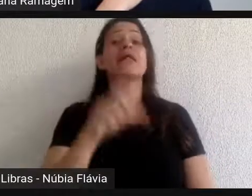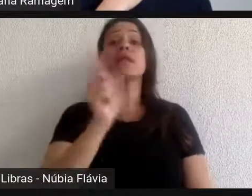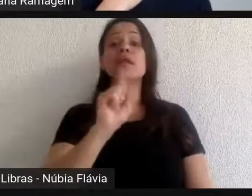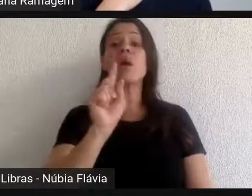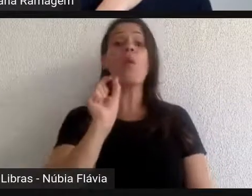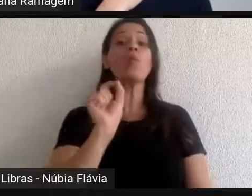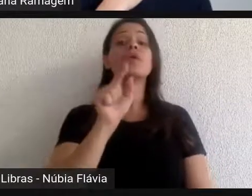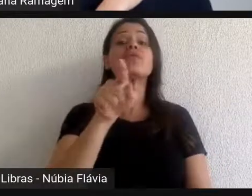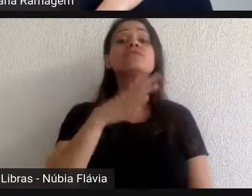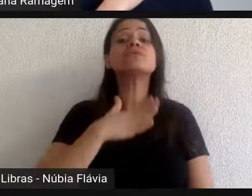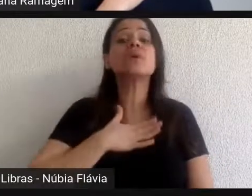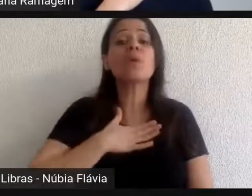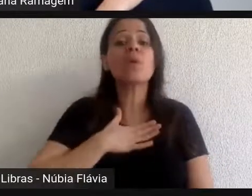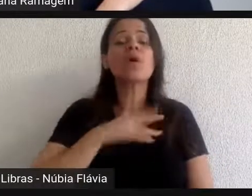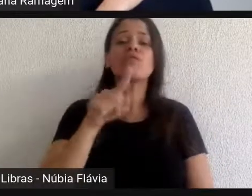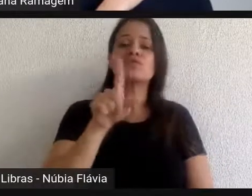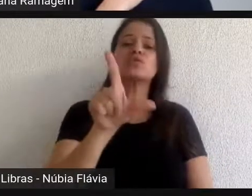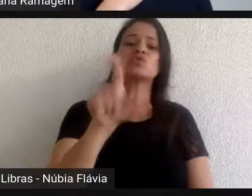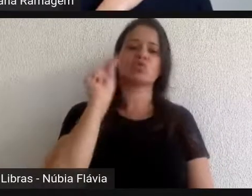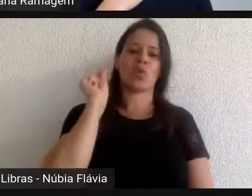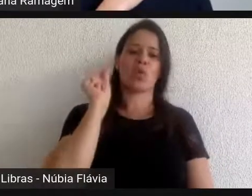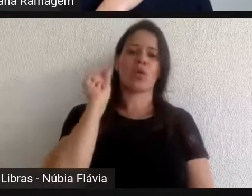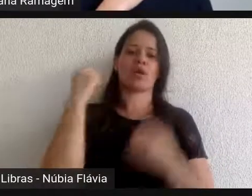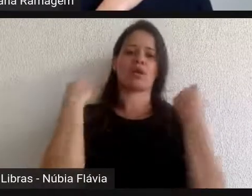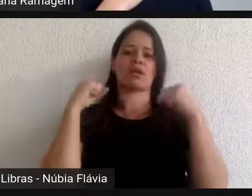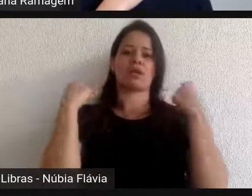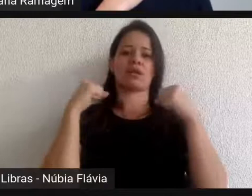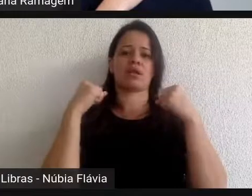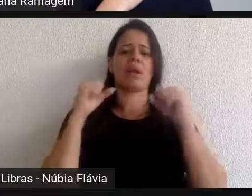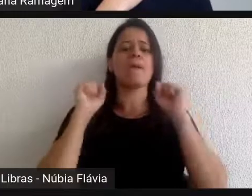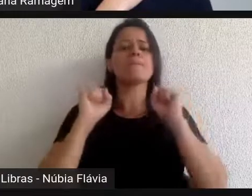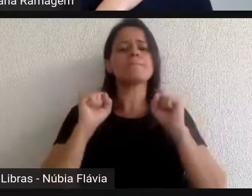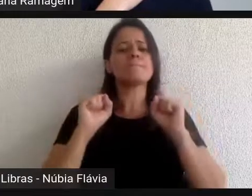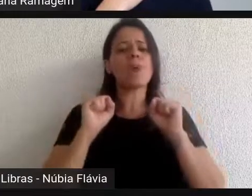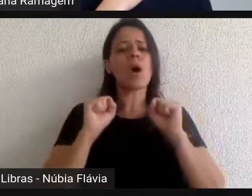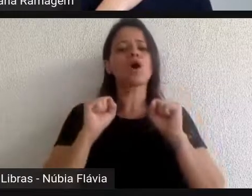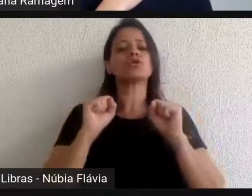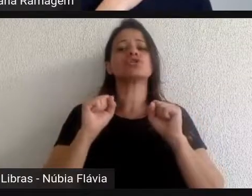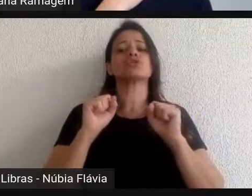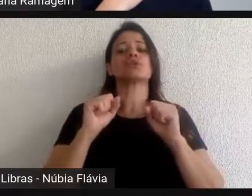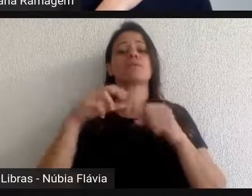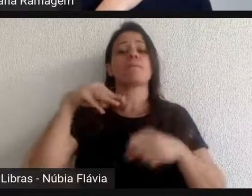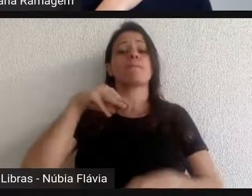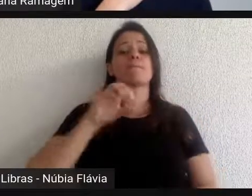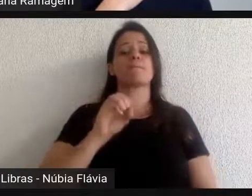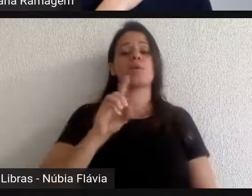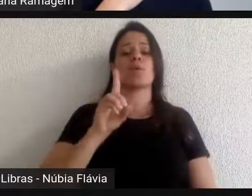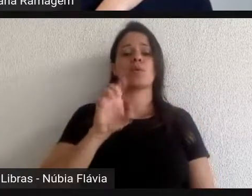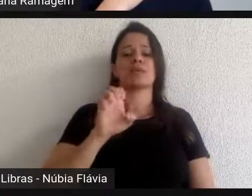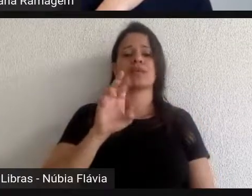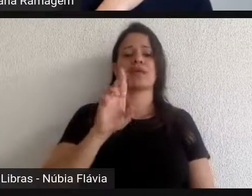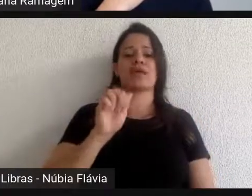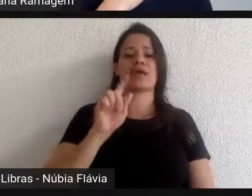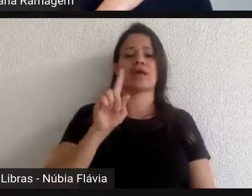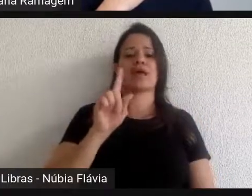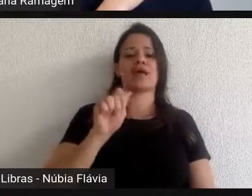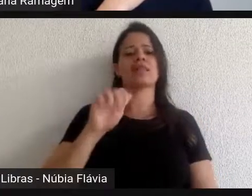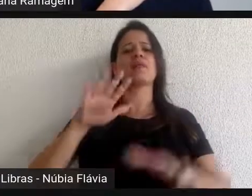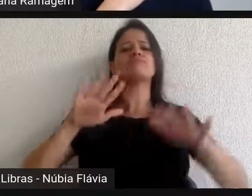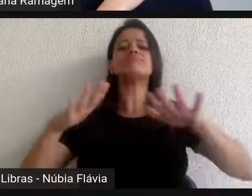ser moderado. E seja contínuo, ou seja, de nada adianta